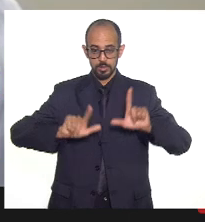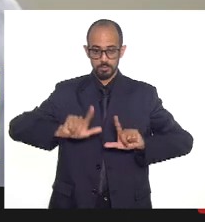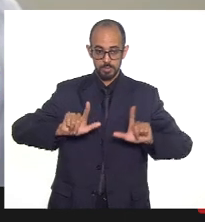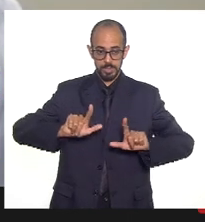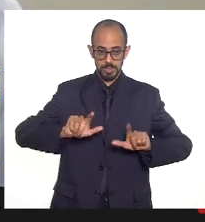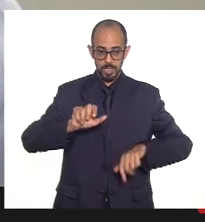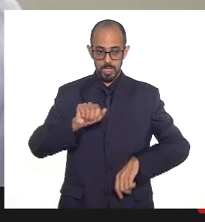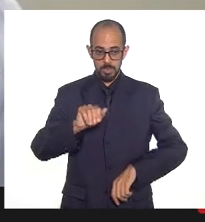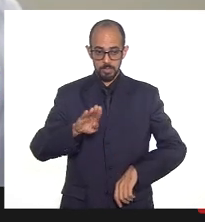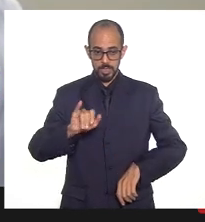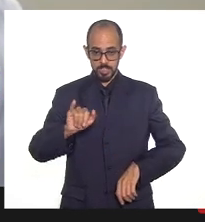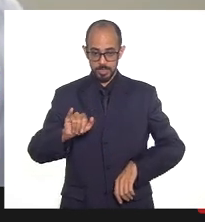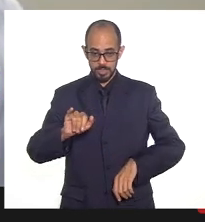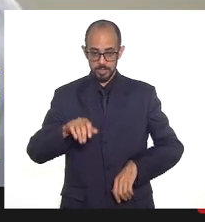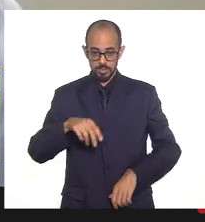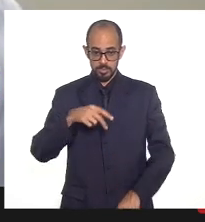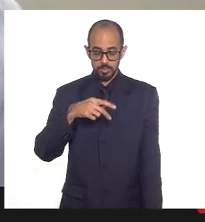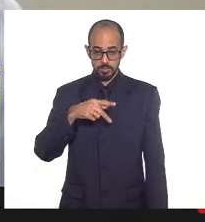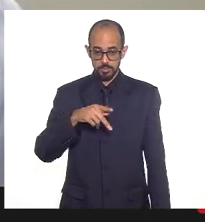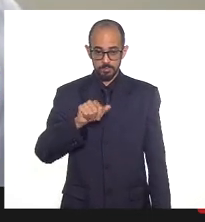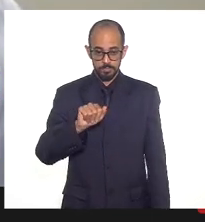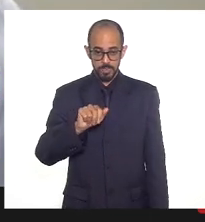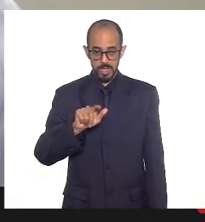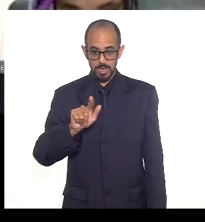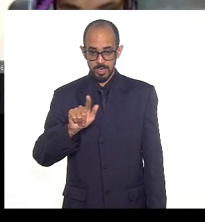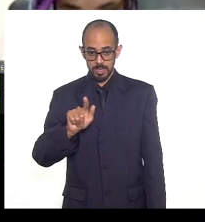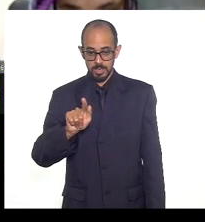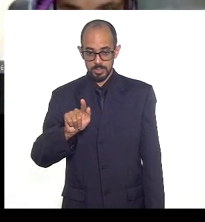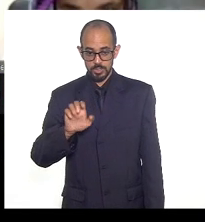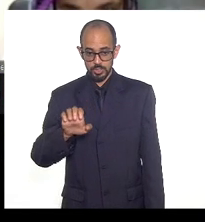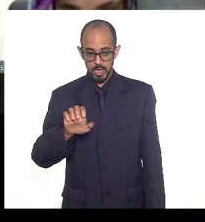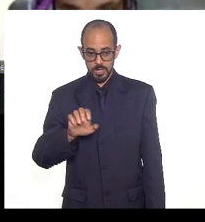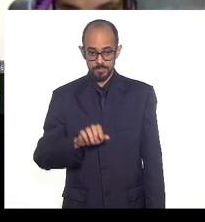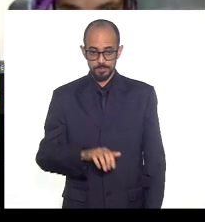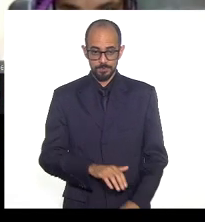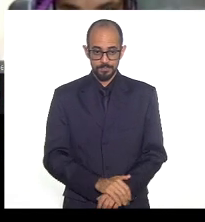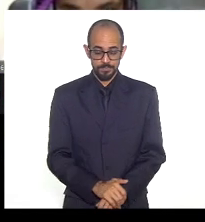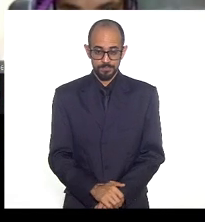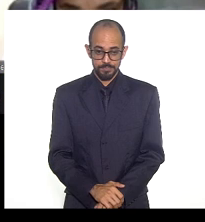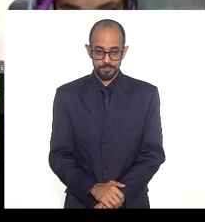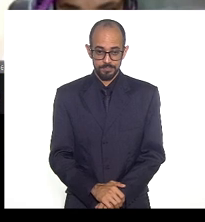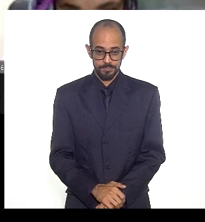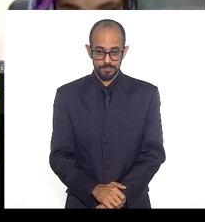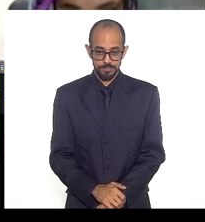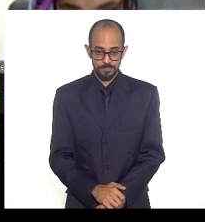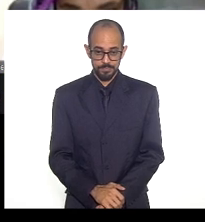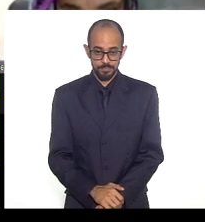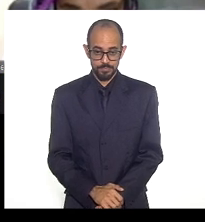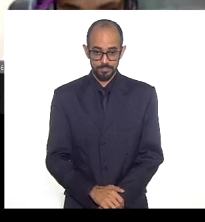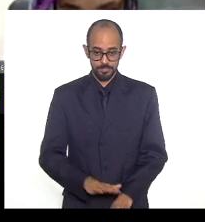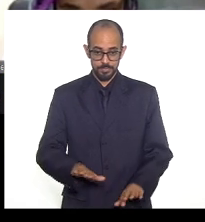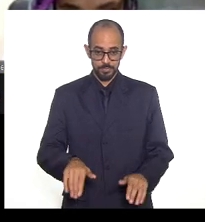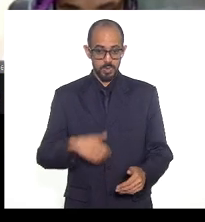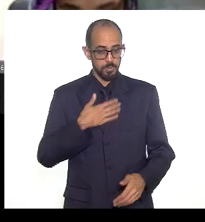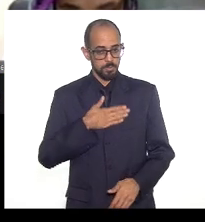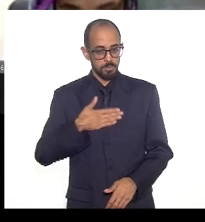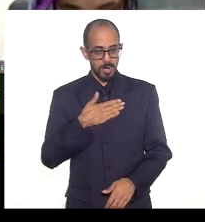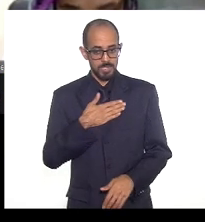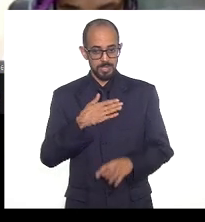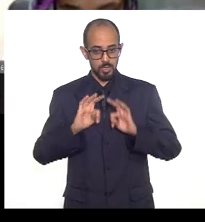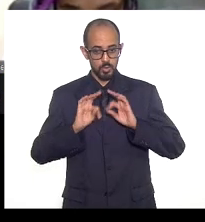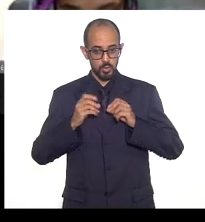o Pagê, o nosso Paulo Jerônimo de Souza. Pagê, você tem a palavra. É um prazer contar com a ABI aqui. É um prazer, é todo meu, é da